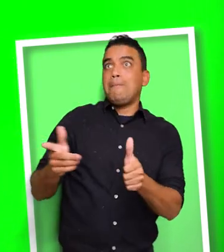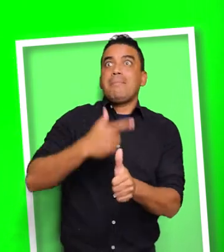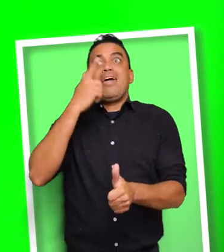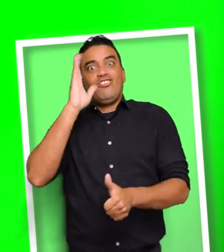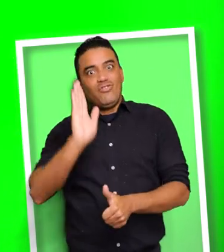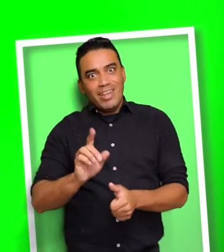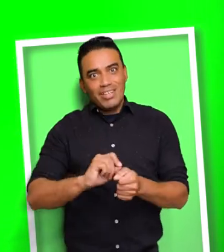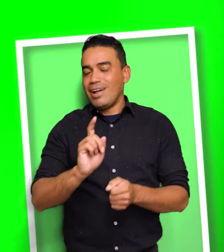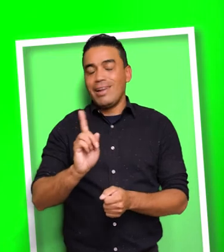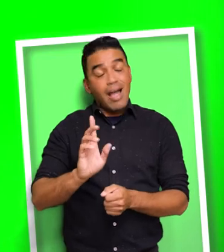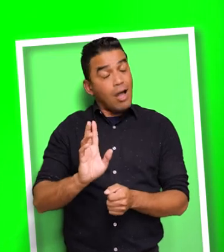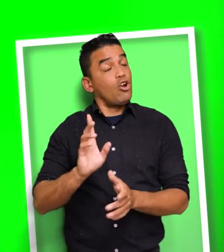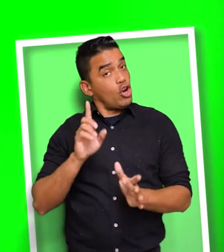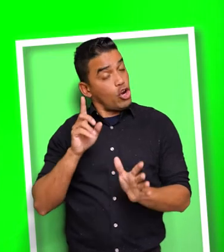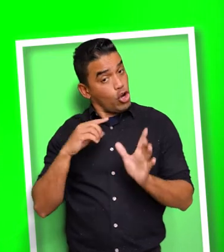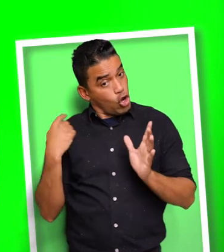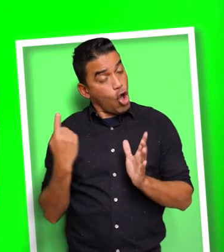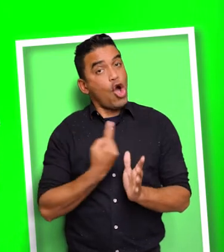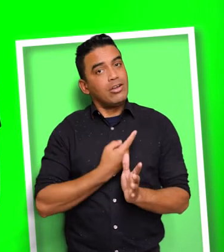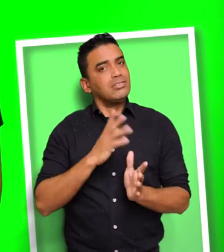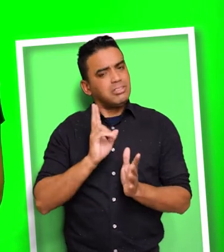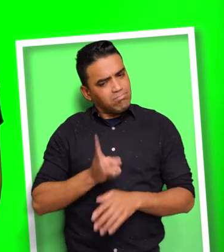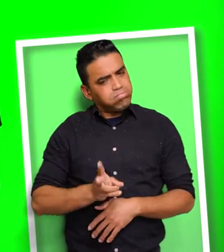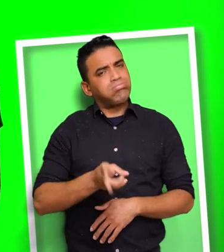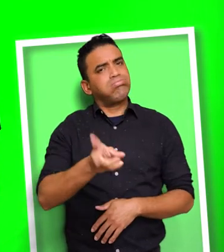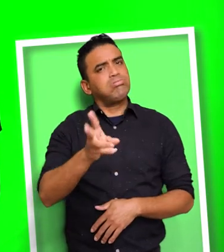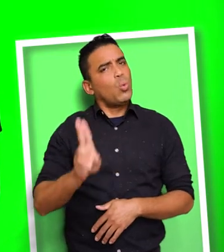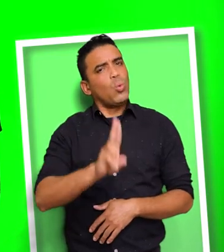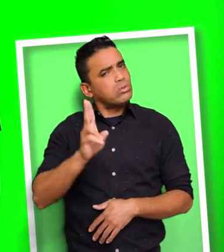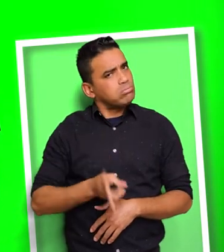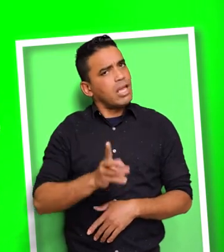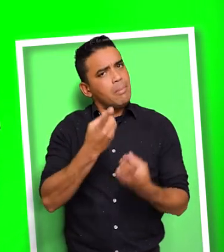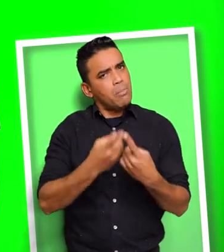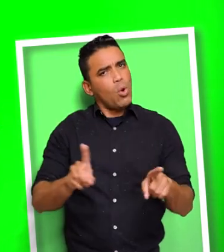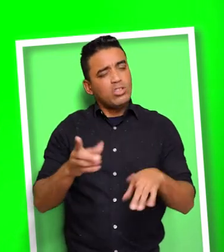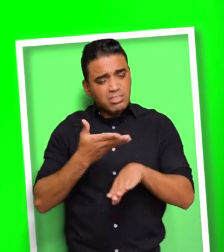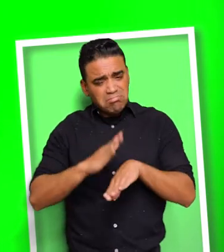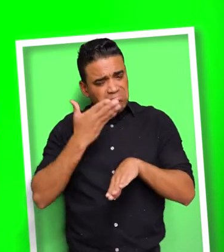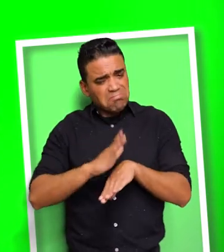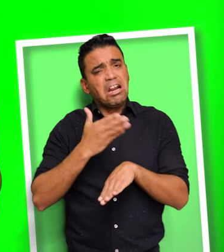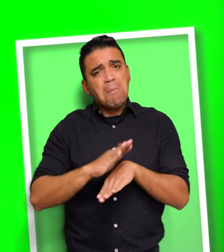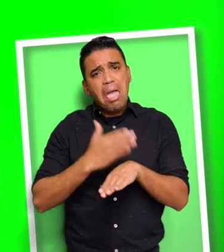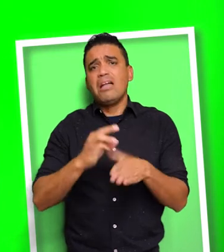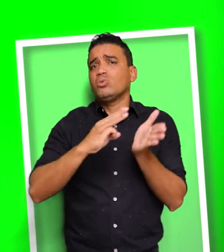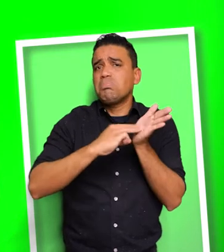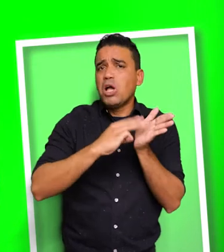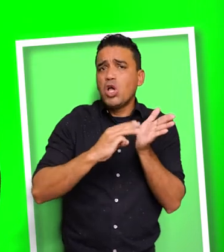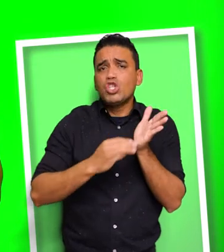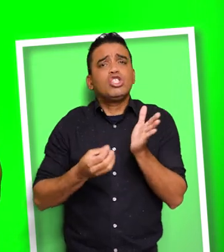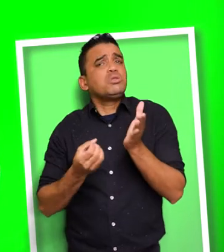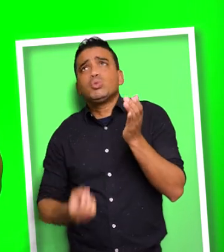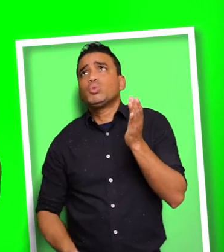primeiros a fazer isso. Não é isso, mas nós fazemos isso de maneira sistemática. E nós criamos um treinamento, uma metodologia para criar